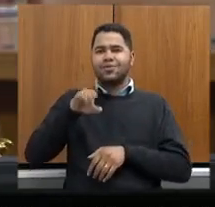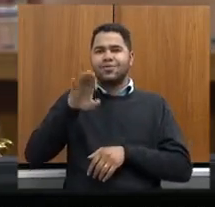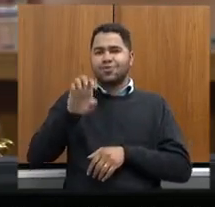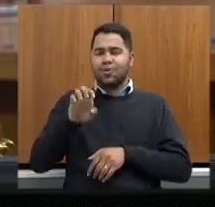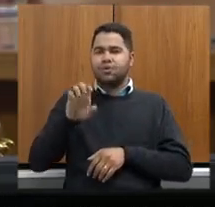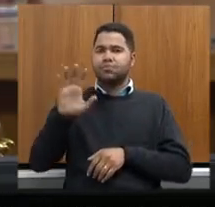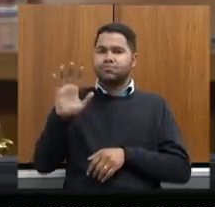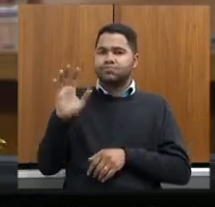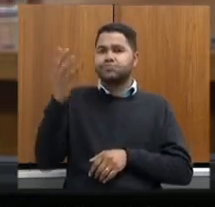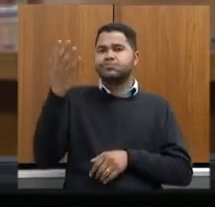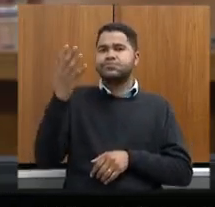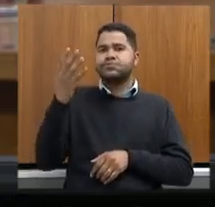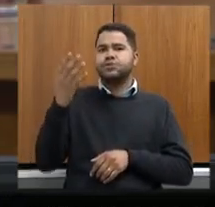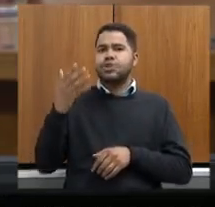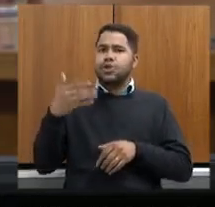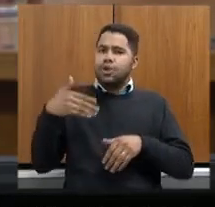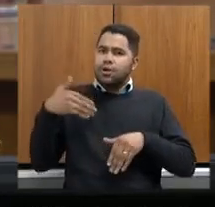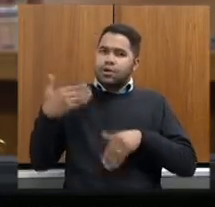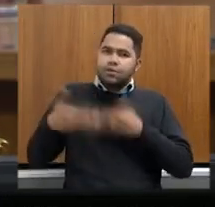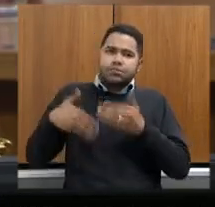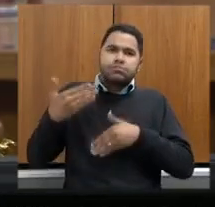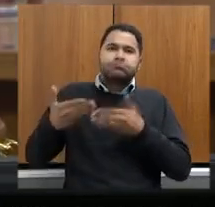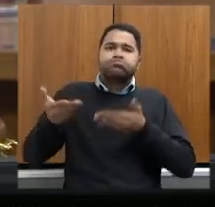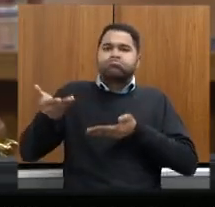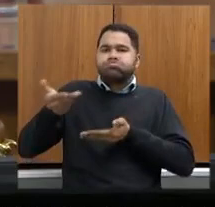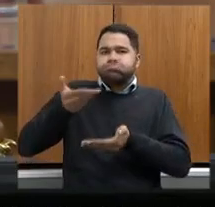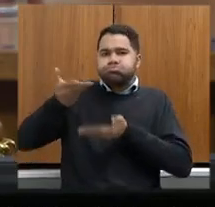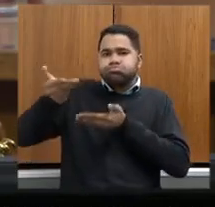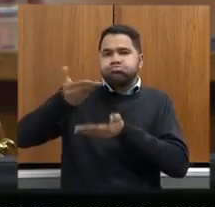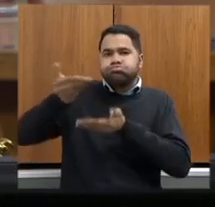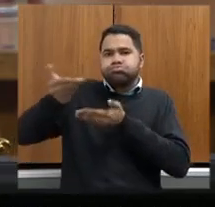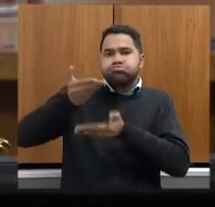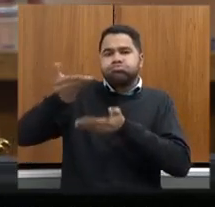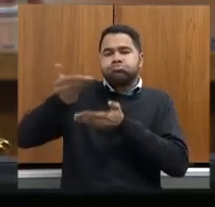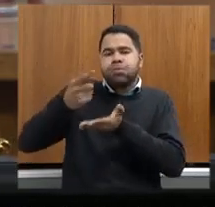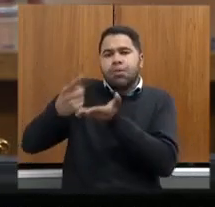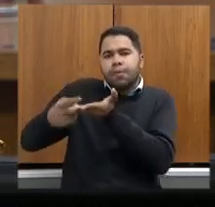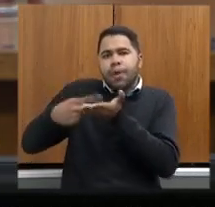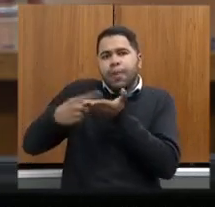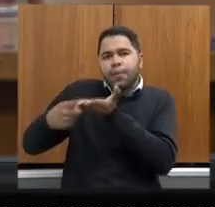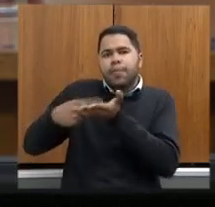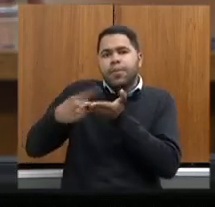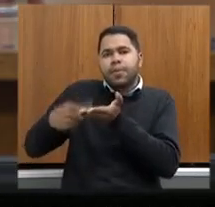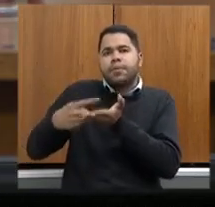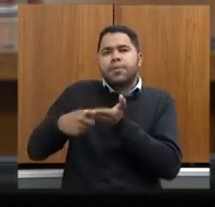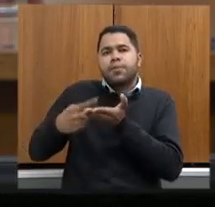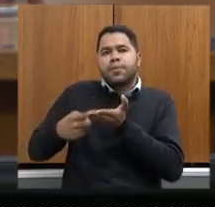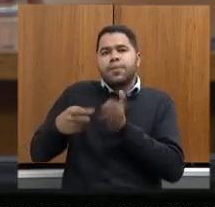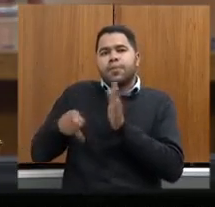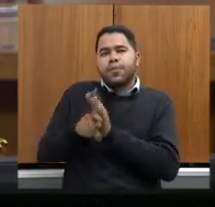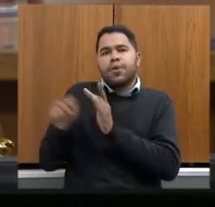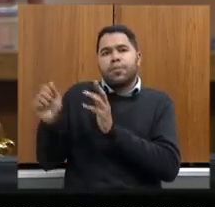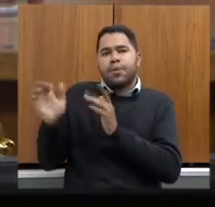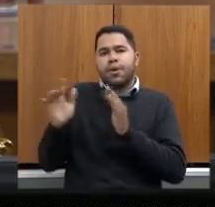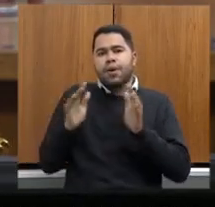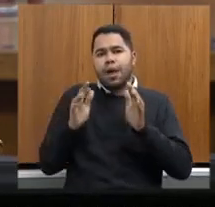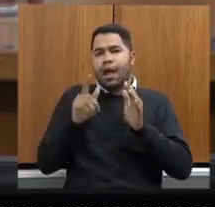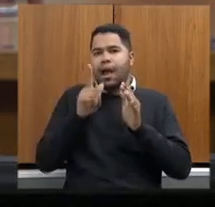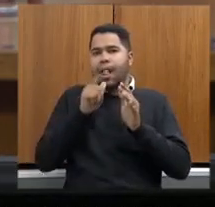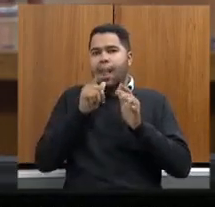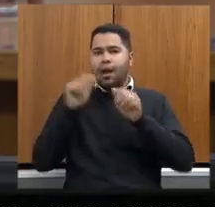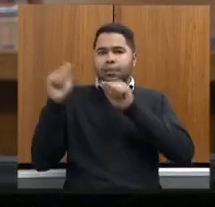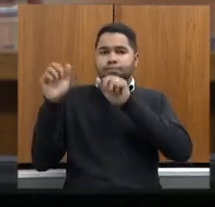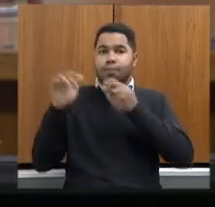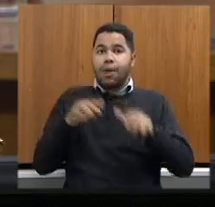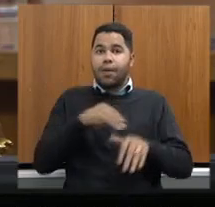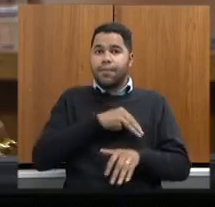realizado intensas negociações para uma repactuação do acordo decorrente do rompimento da barragem do